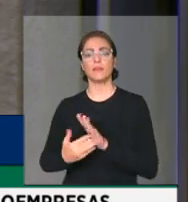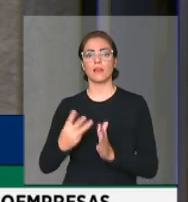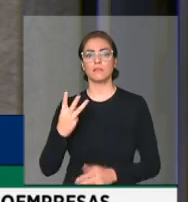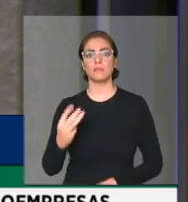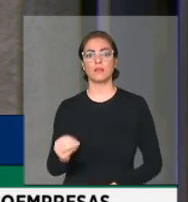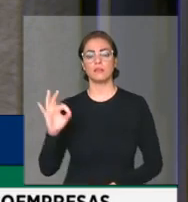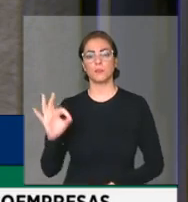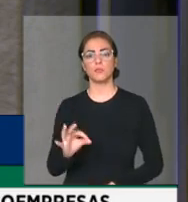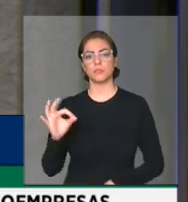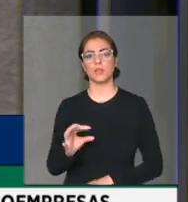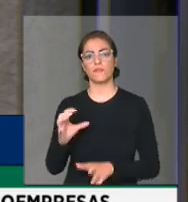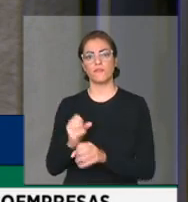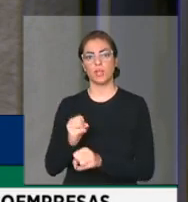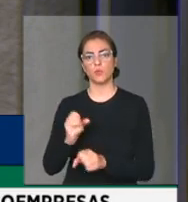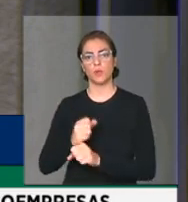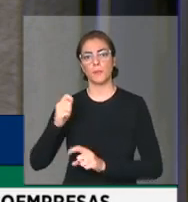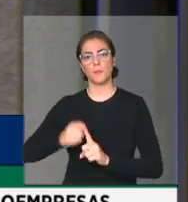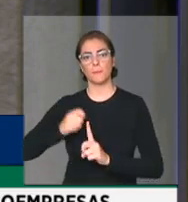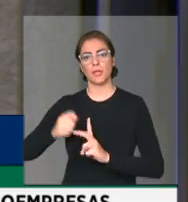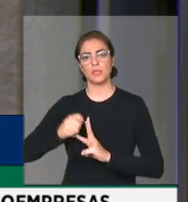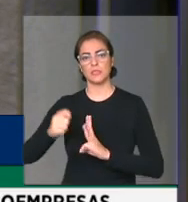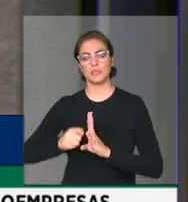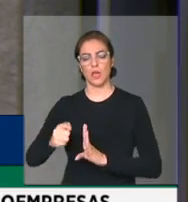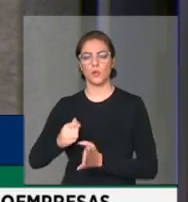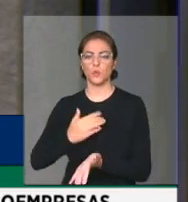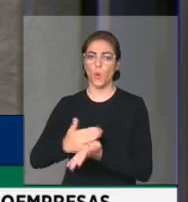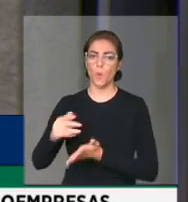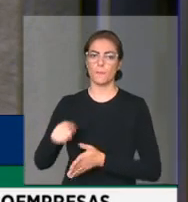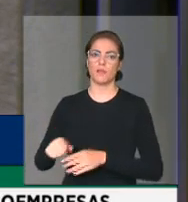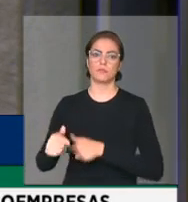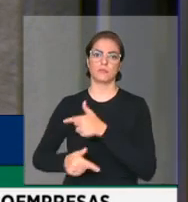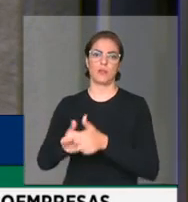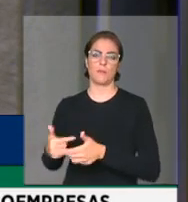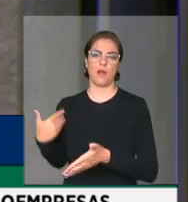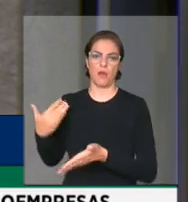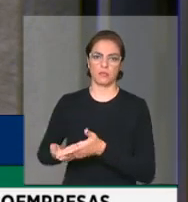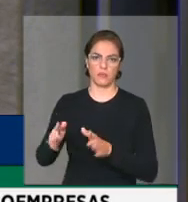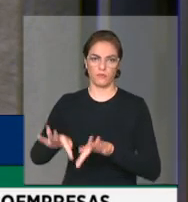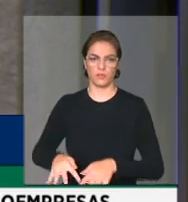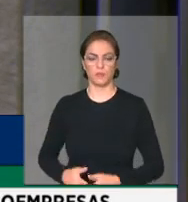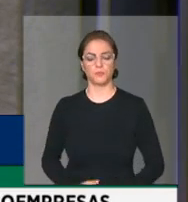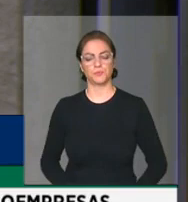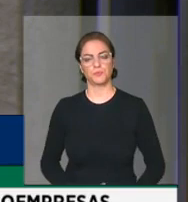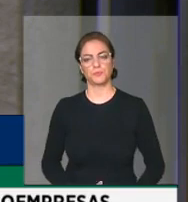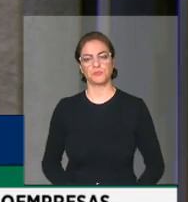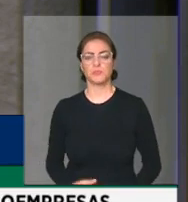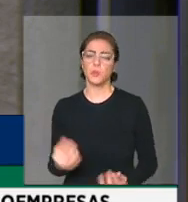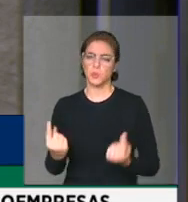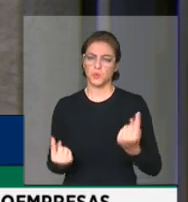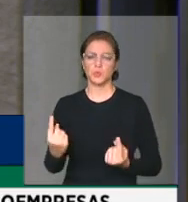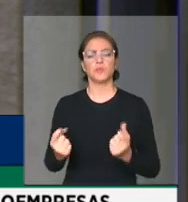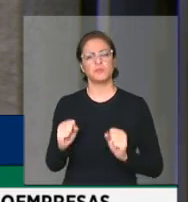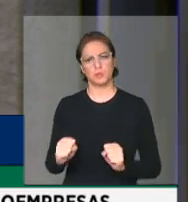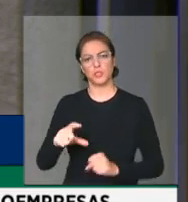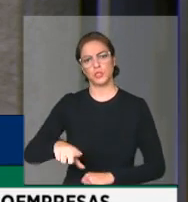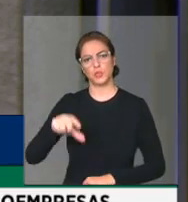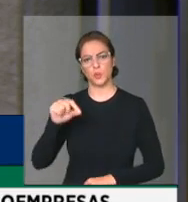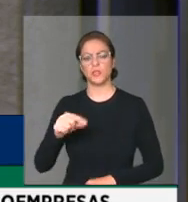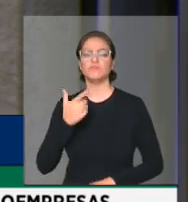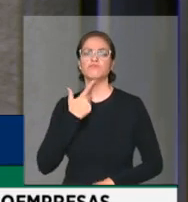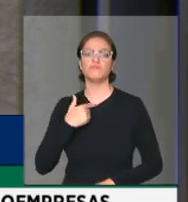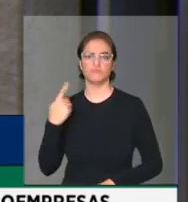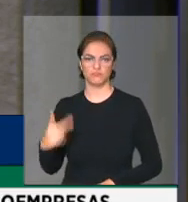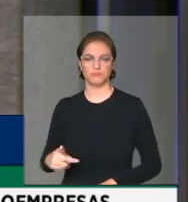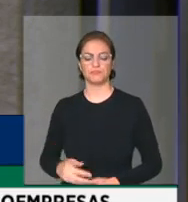seu faturamento mensal apurado desde o início de suas atividades, o que for mais vantajoso para a empresa. Claro,